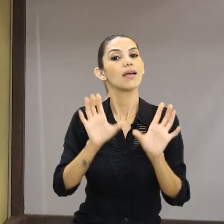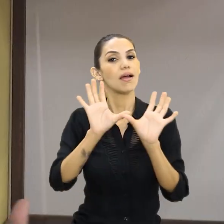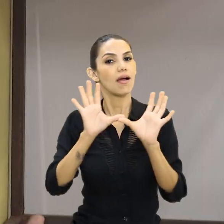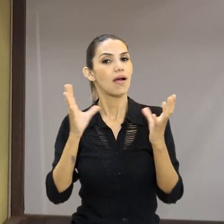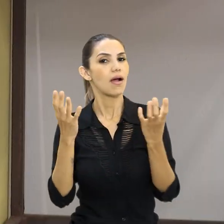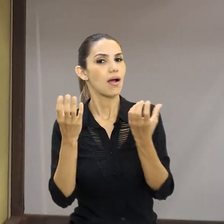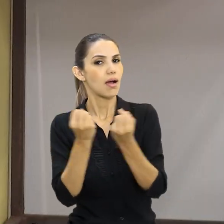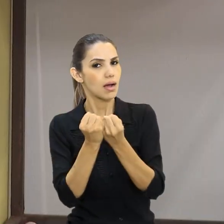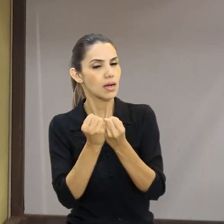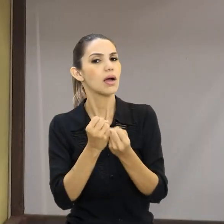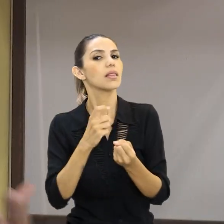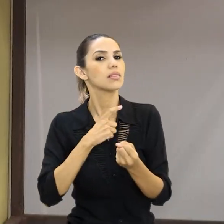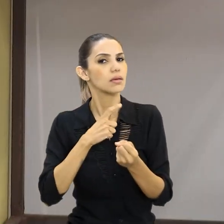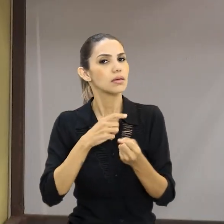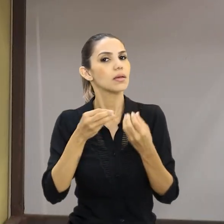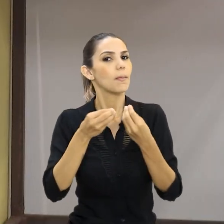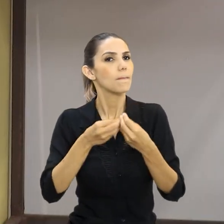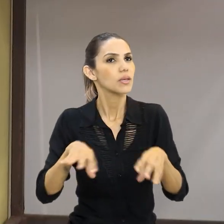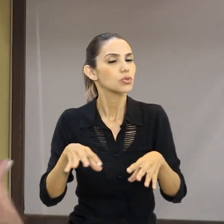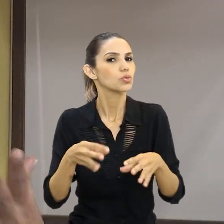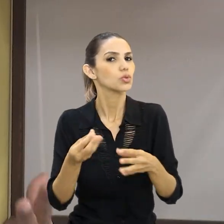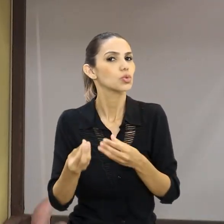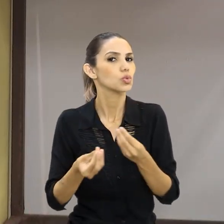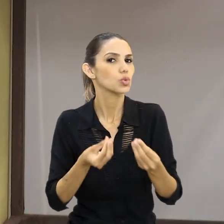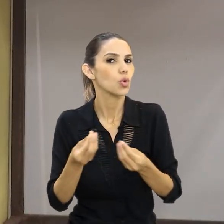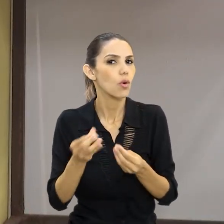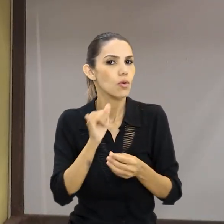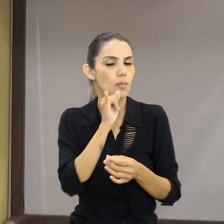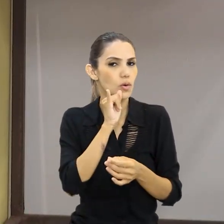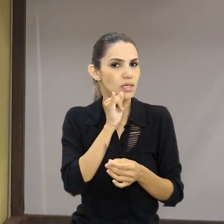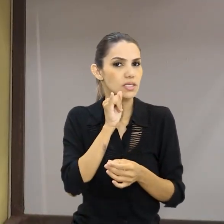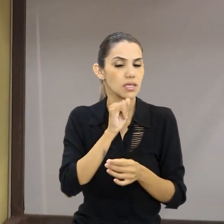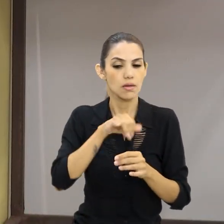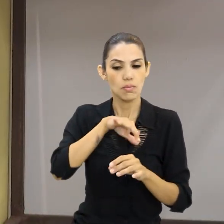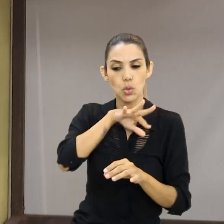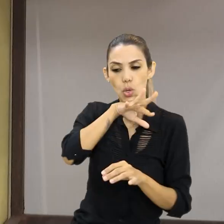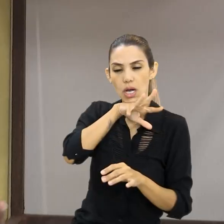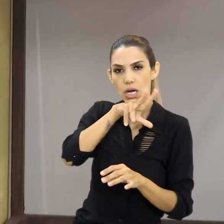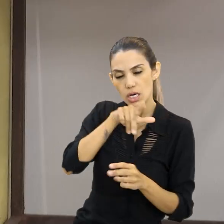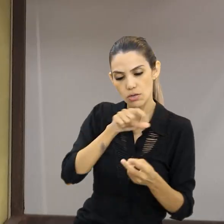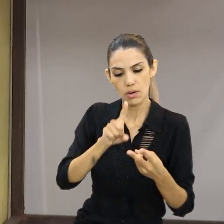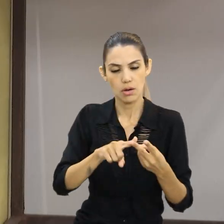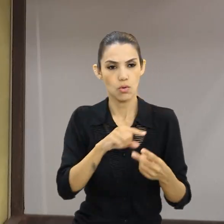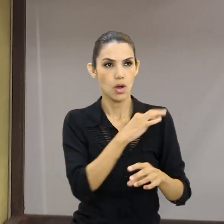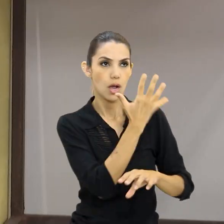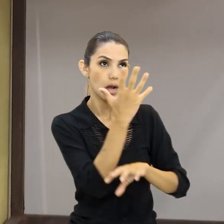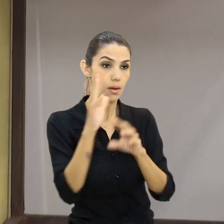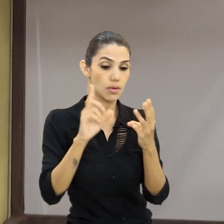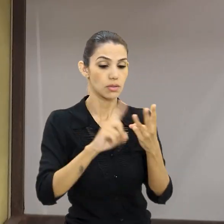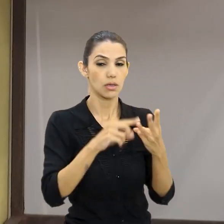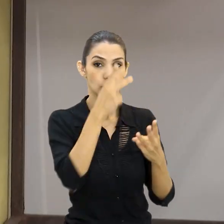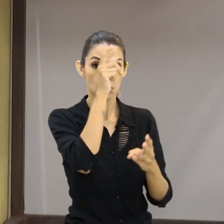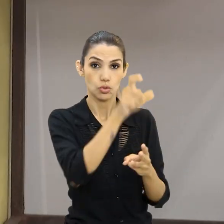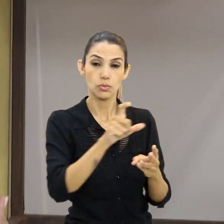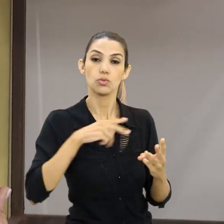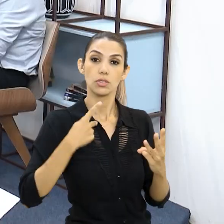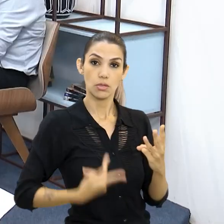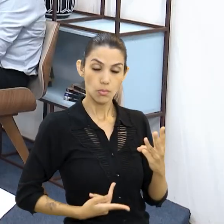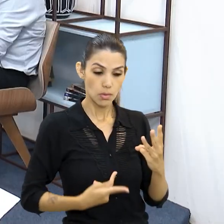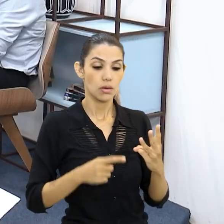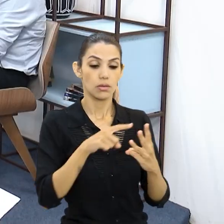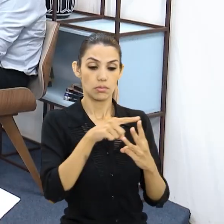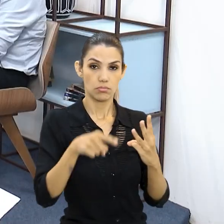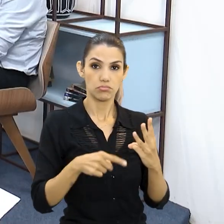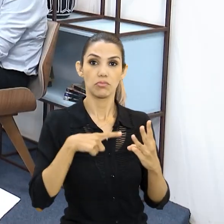de saúde única, que é essa conexão entre a saúde animal, ambiental e a do ser humano. Realmente, até